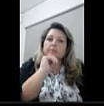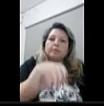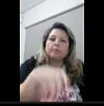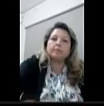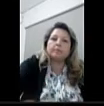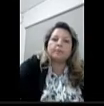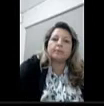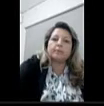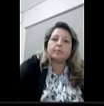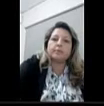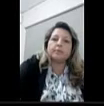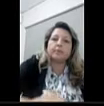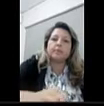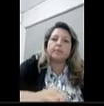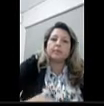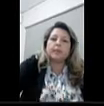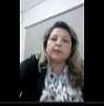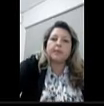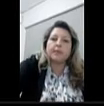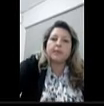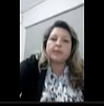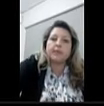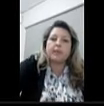Quer falar dessa parte, Flávia?